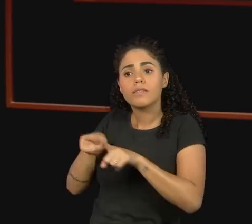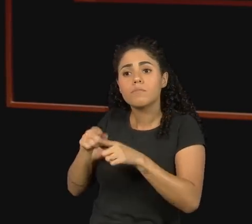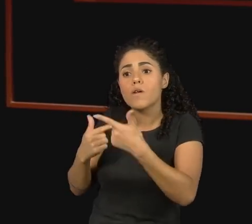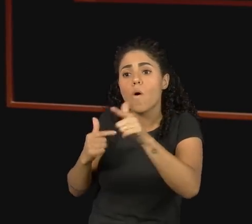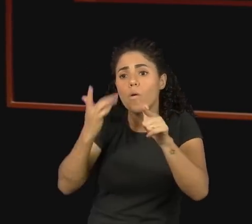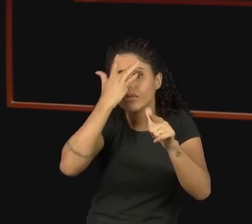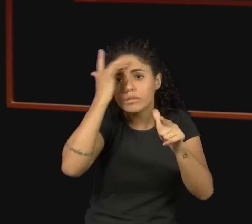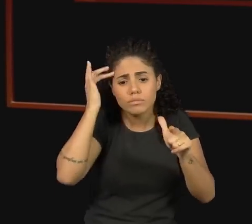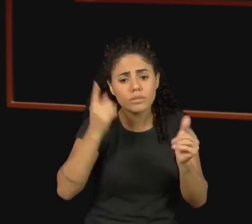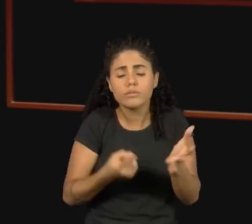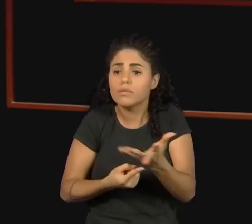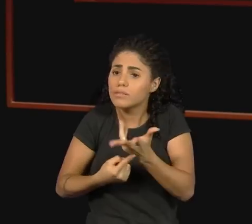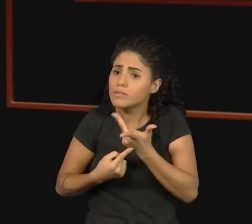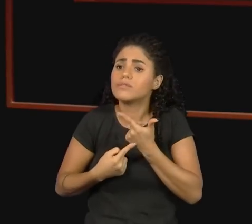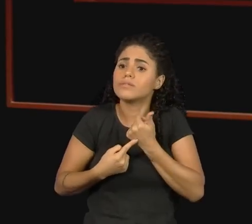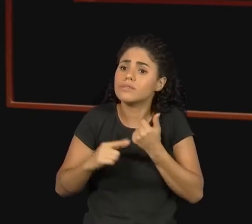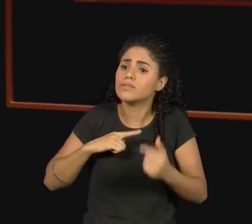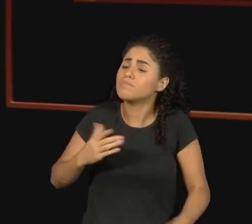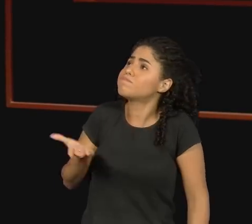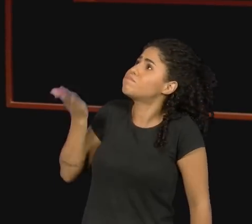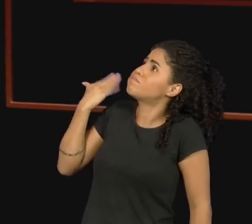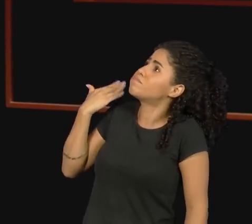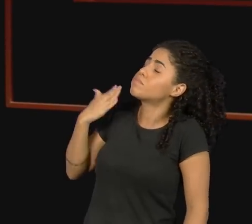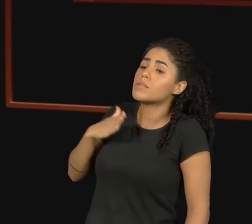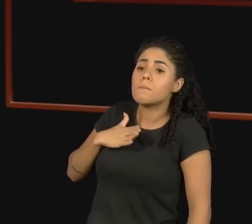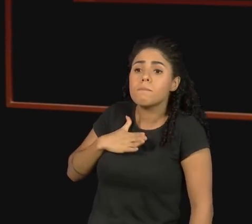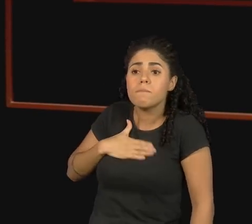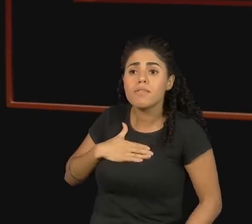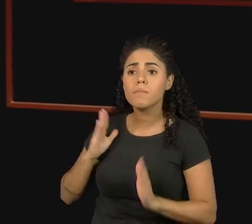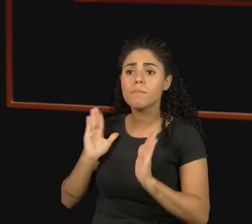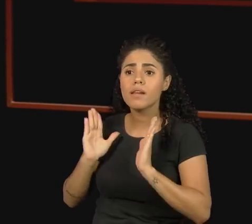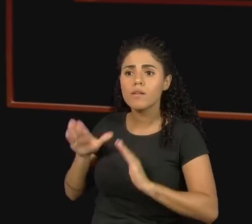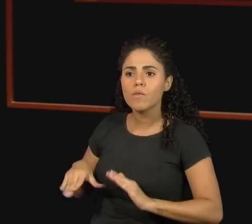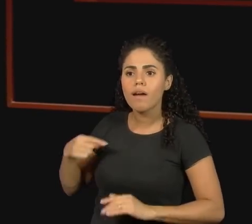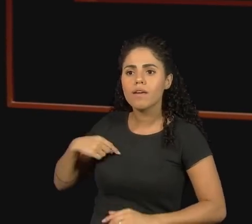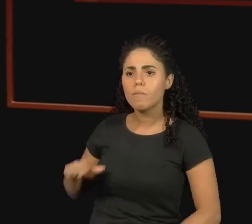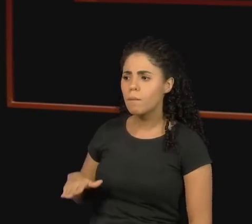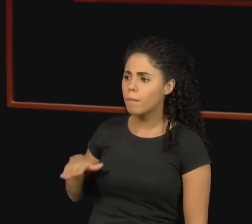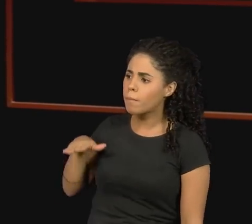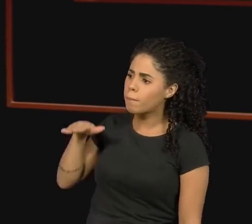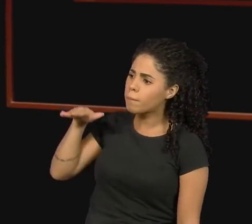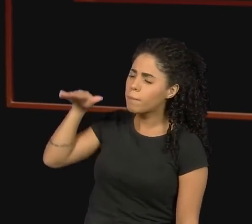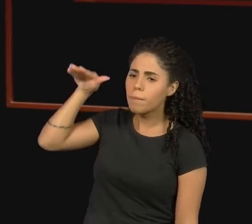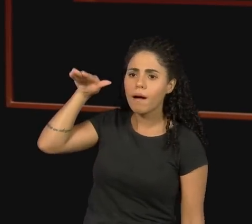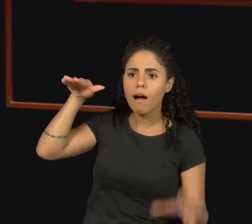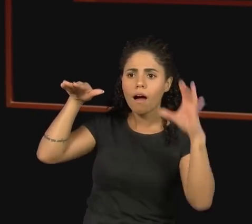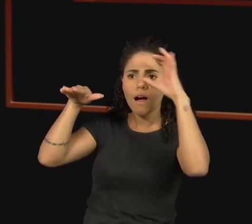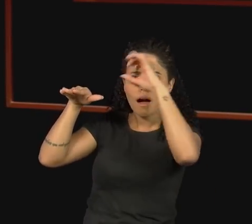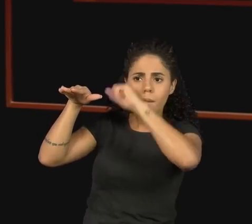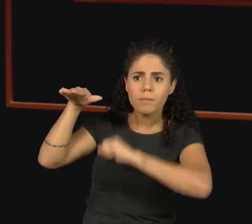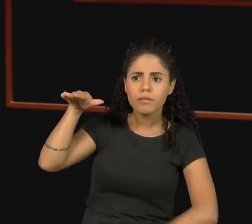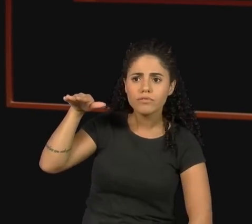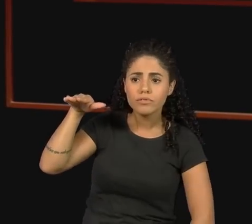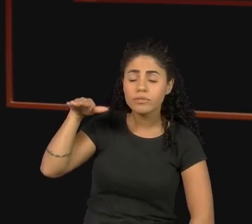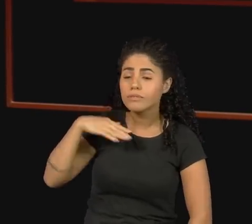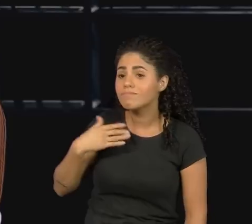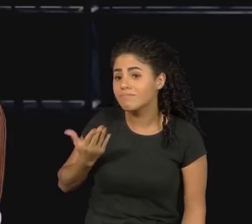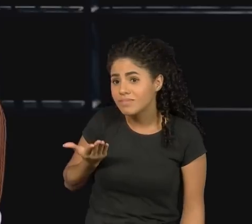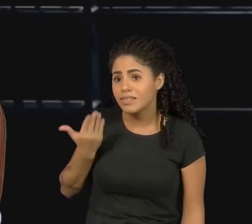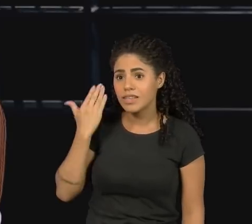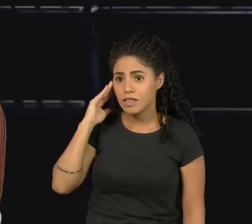artistas fortes. Eu cresci escutando isso, né? Como a Ópera do Malandro